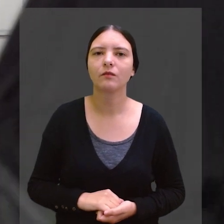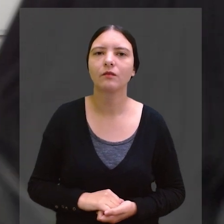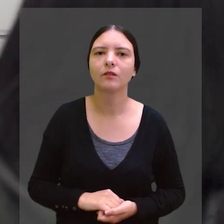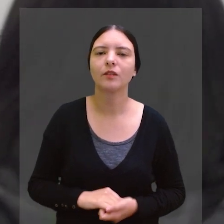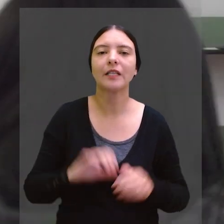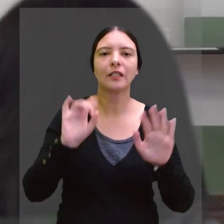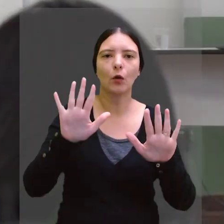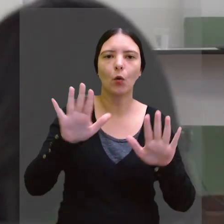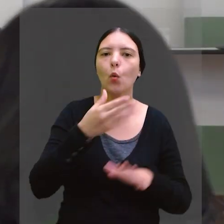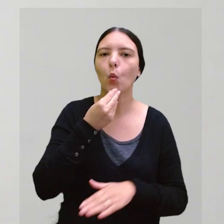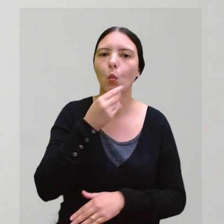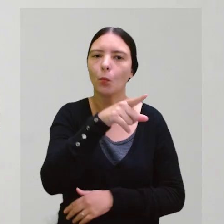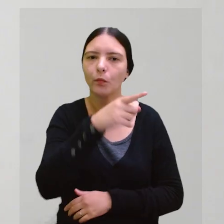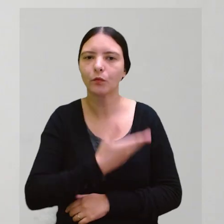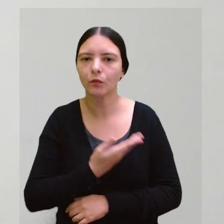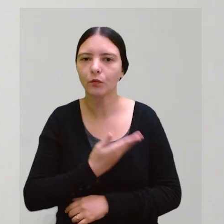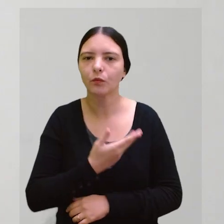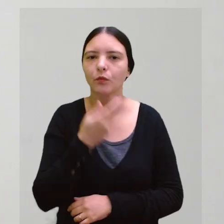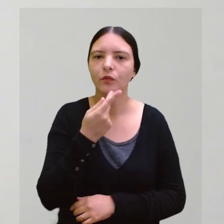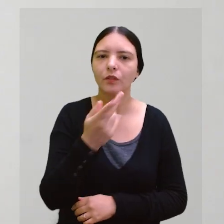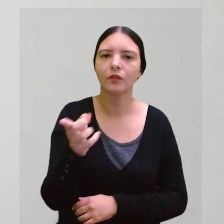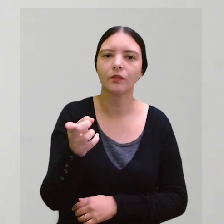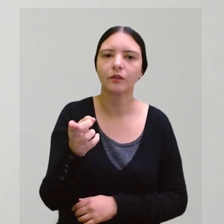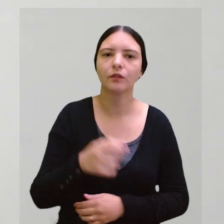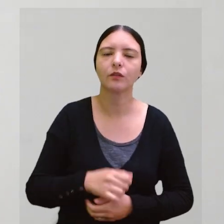Pessoal, vamos deixar o colega falar.